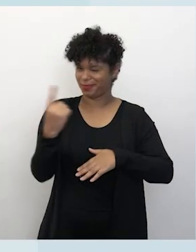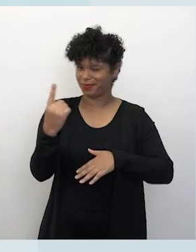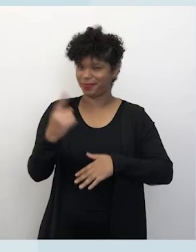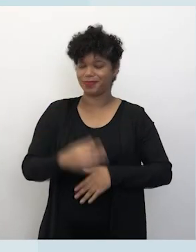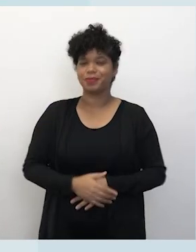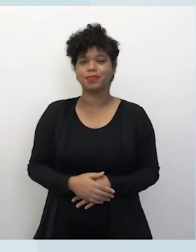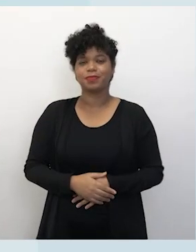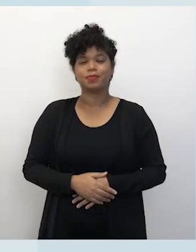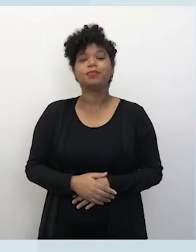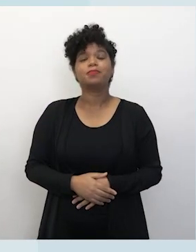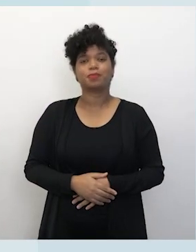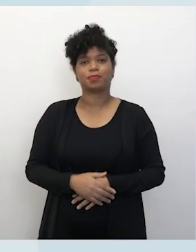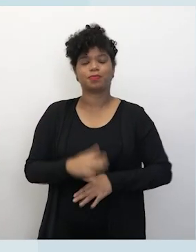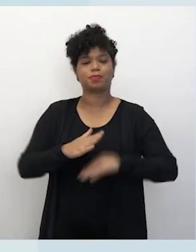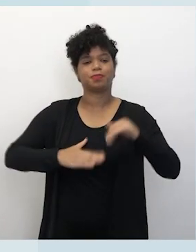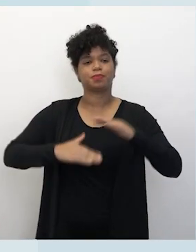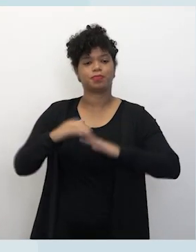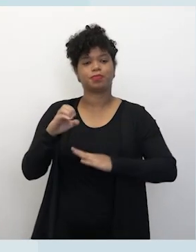Então, a habilidade